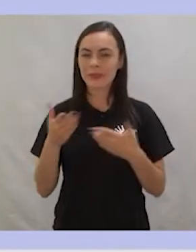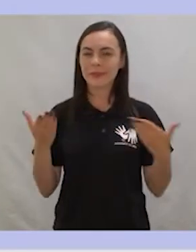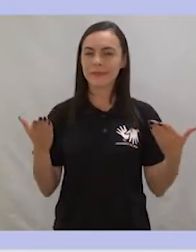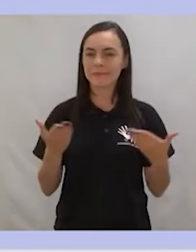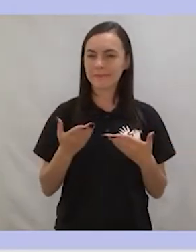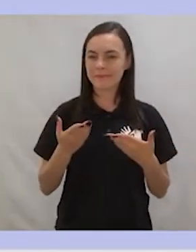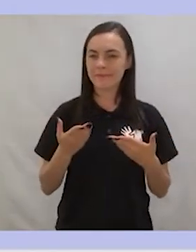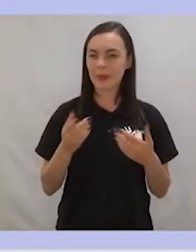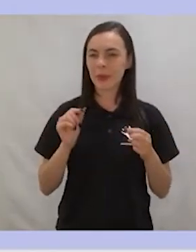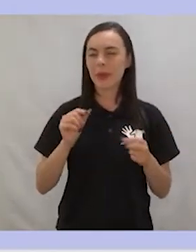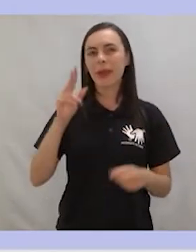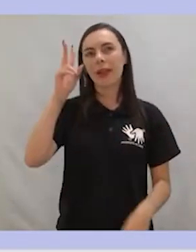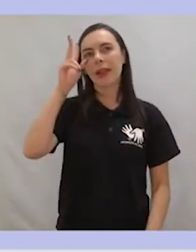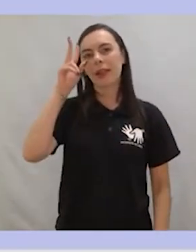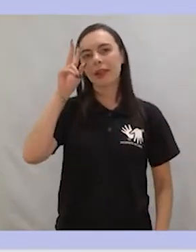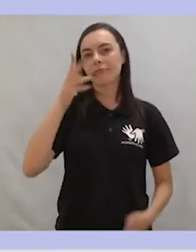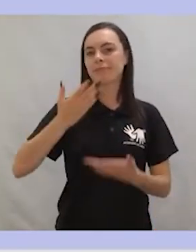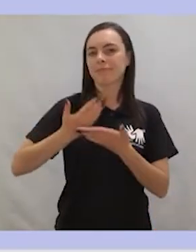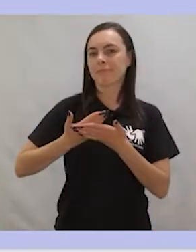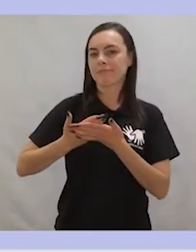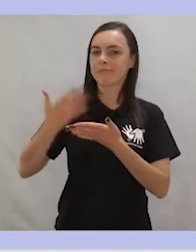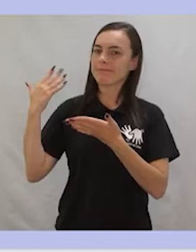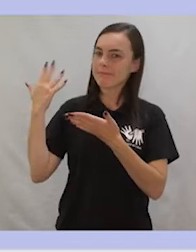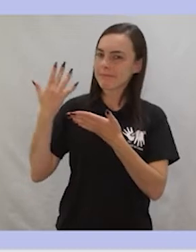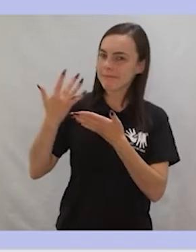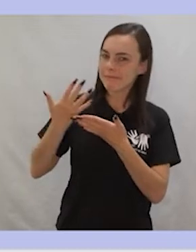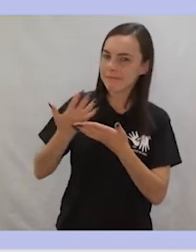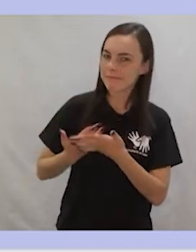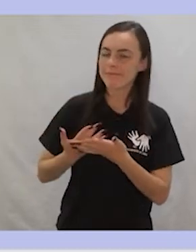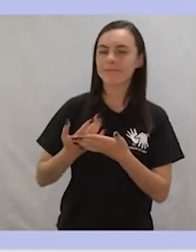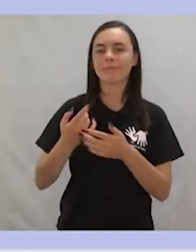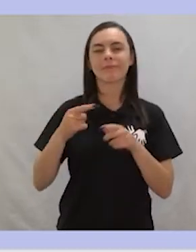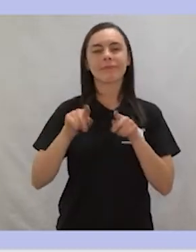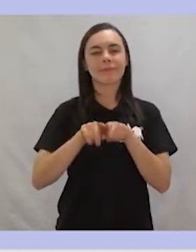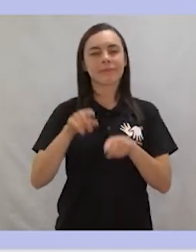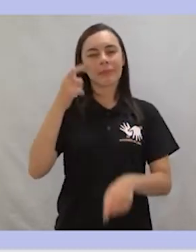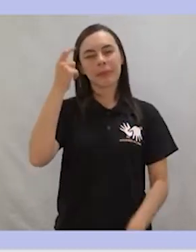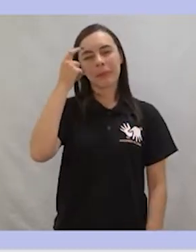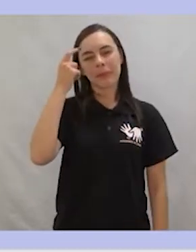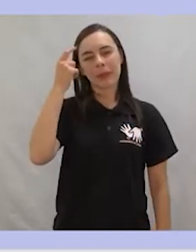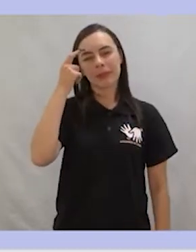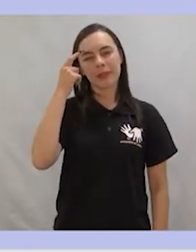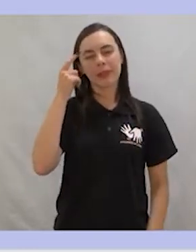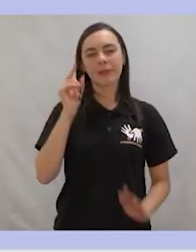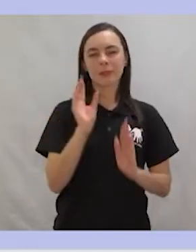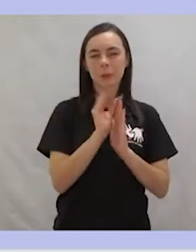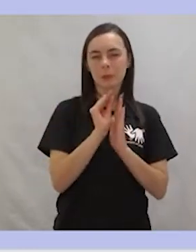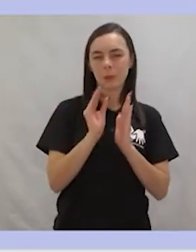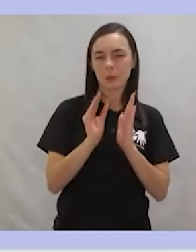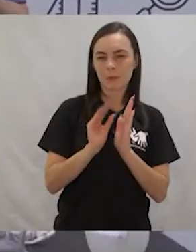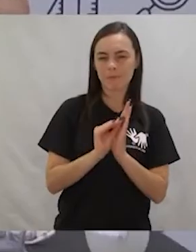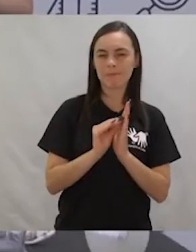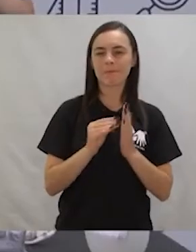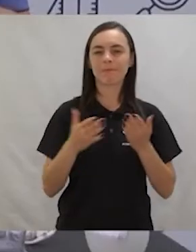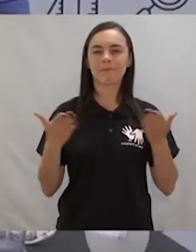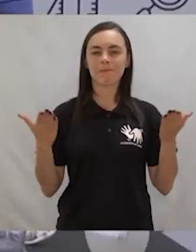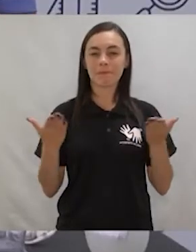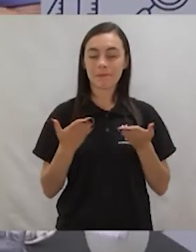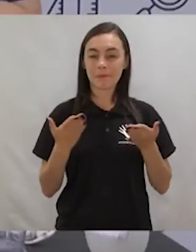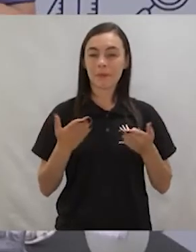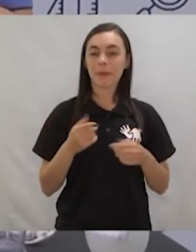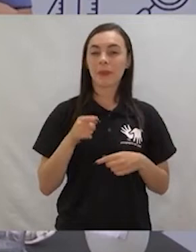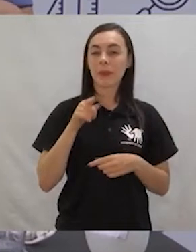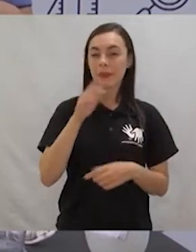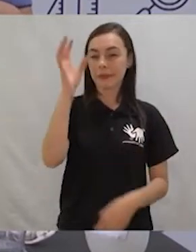fica... A gente vai relembrar a nossa aula. A gente vai pensar aqui, retomar tudo que nós trabalhamos